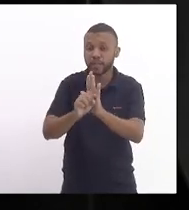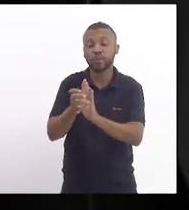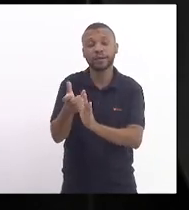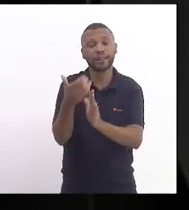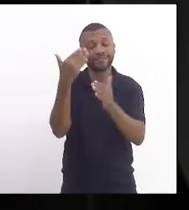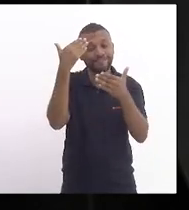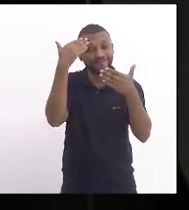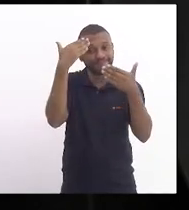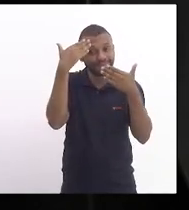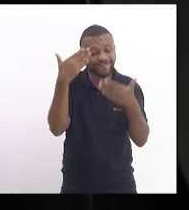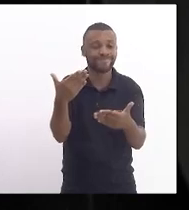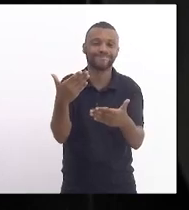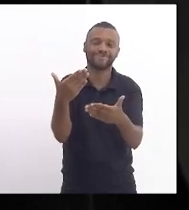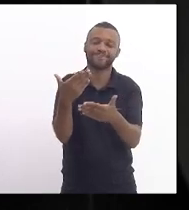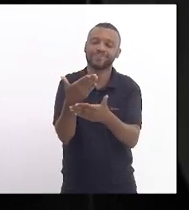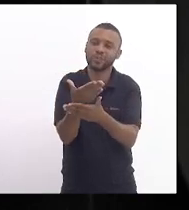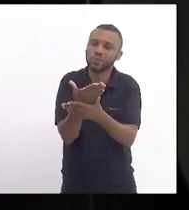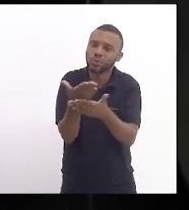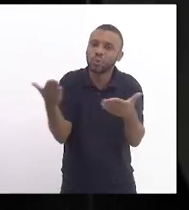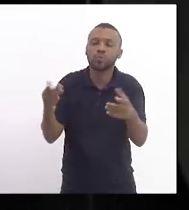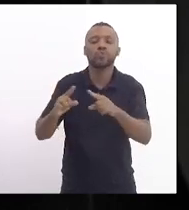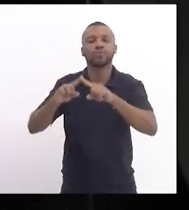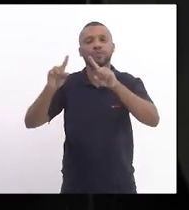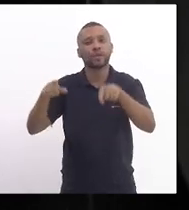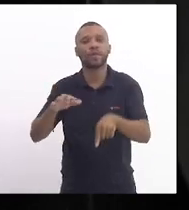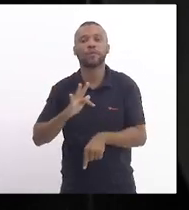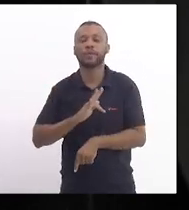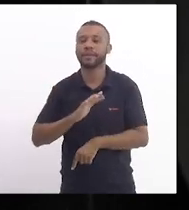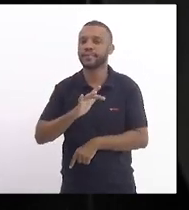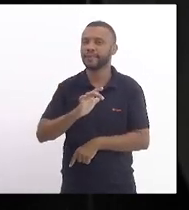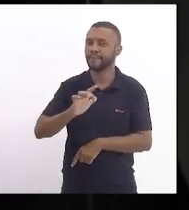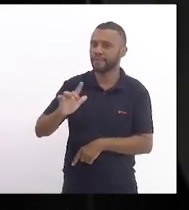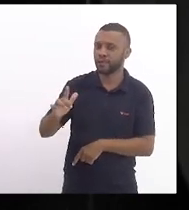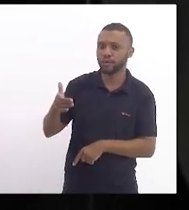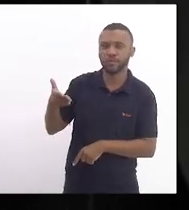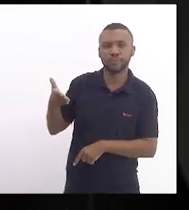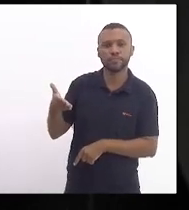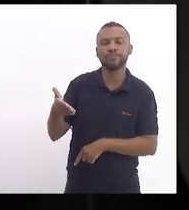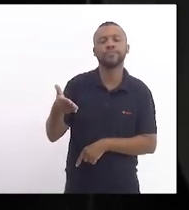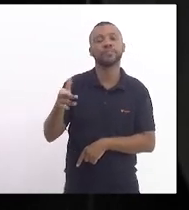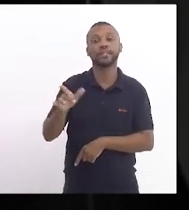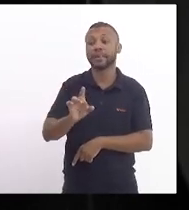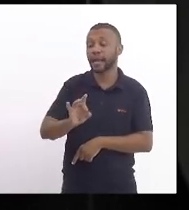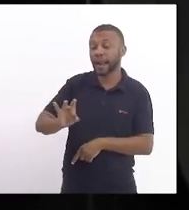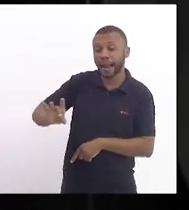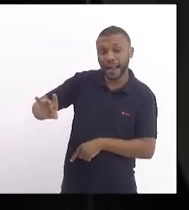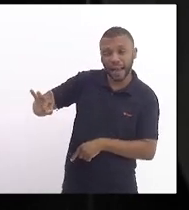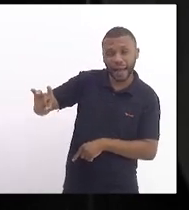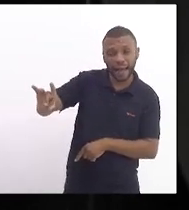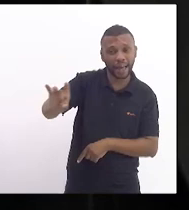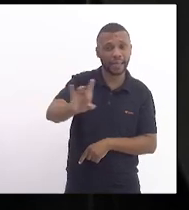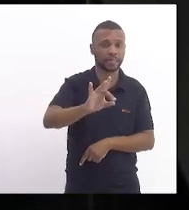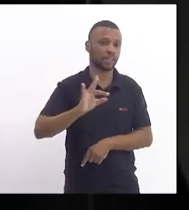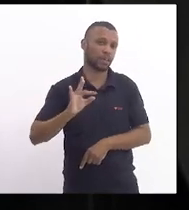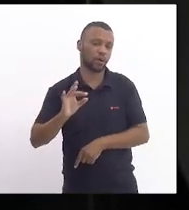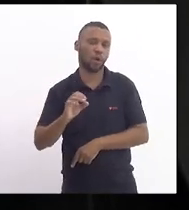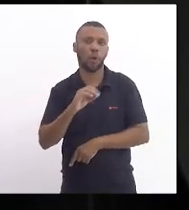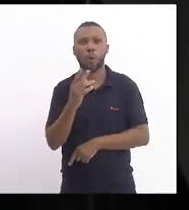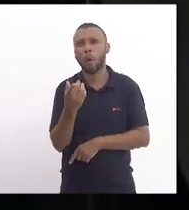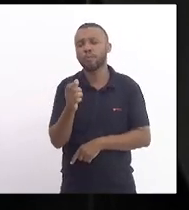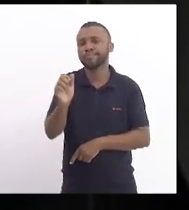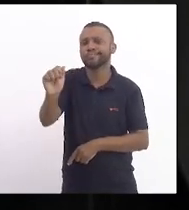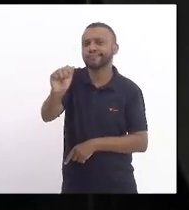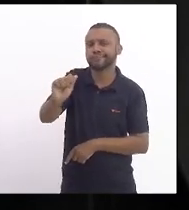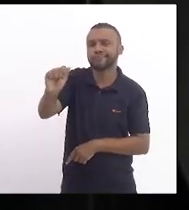agradecer a todos os policiais civis que o de forma individual ou por suas